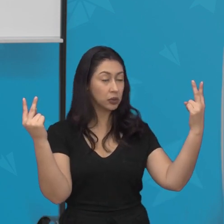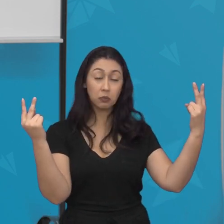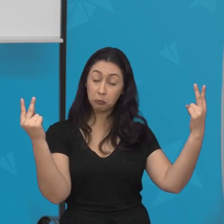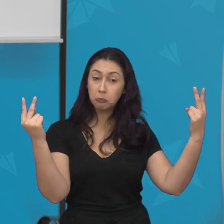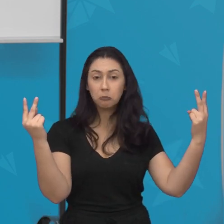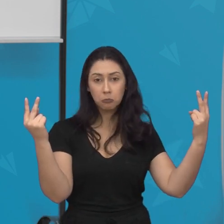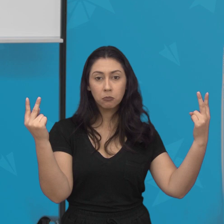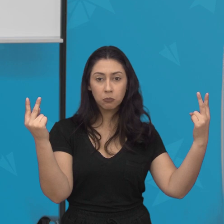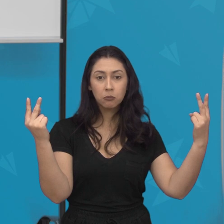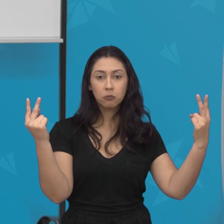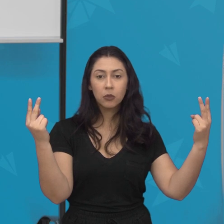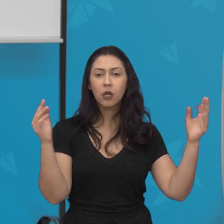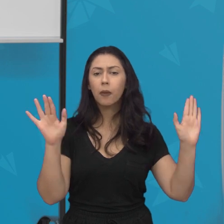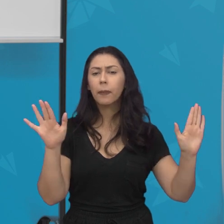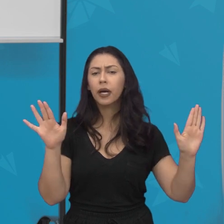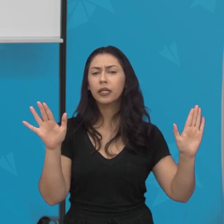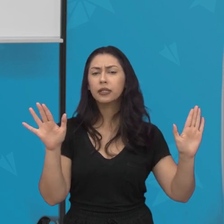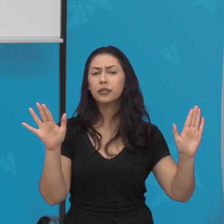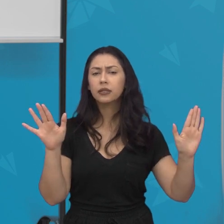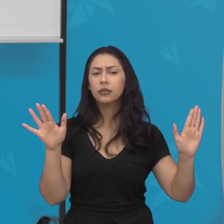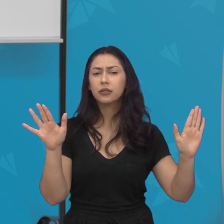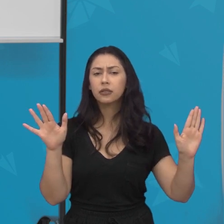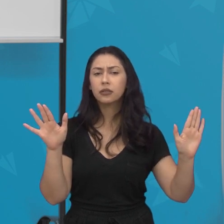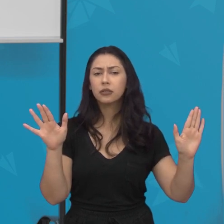ok. Naquele caso ali, por exemplo,